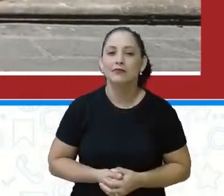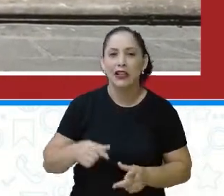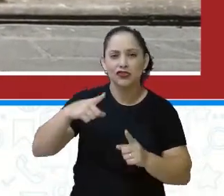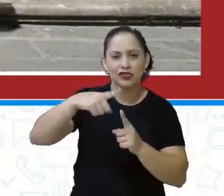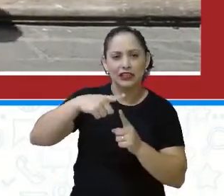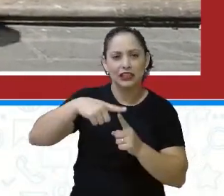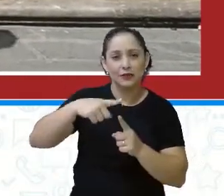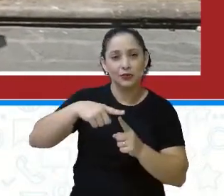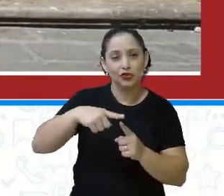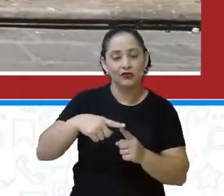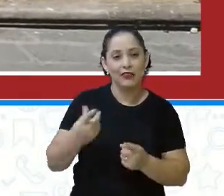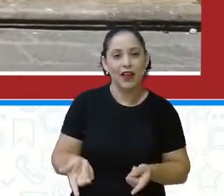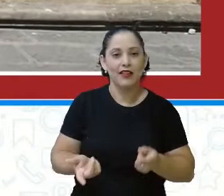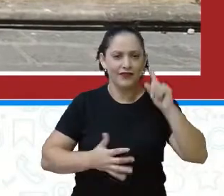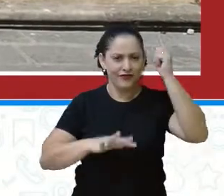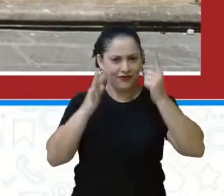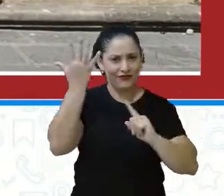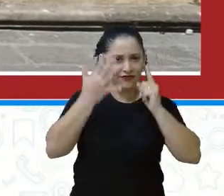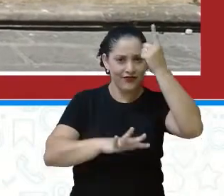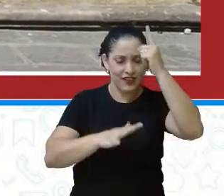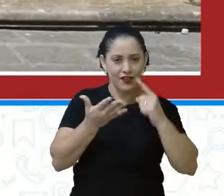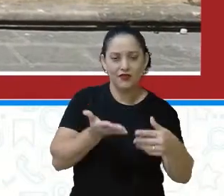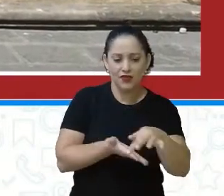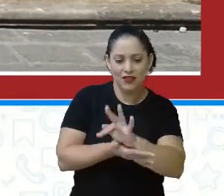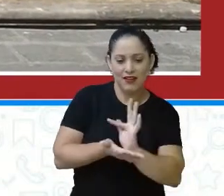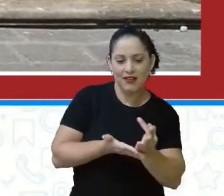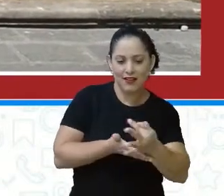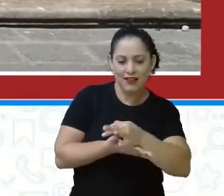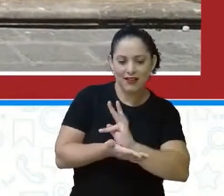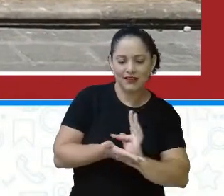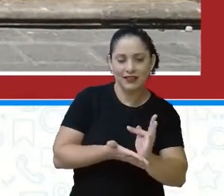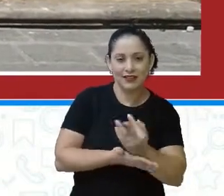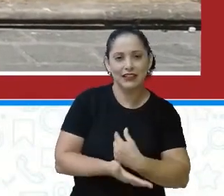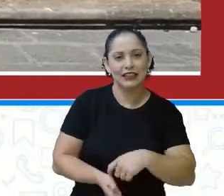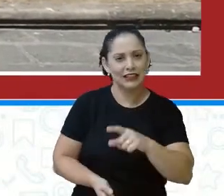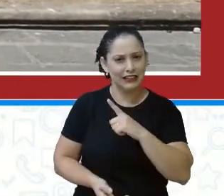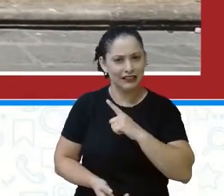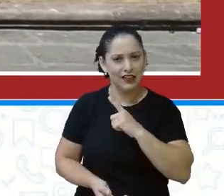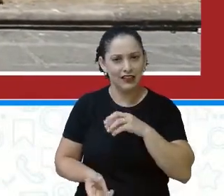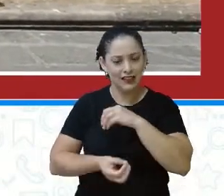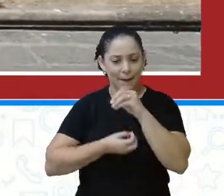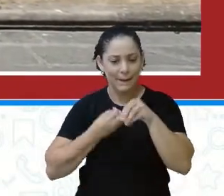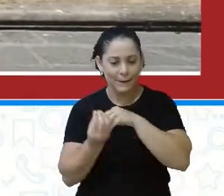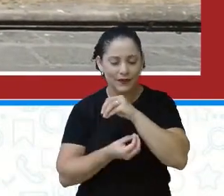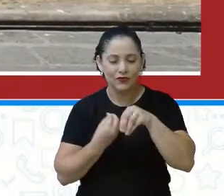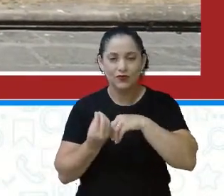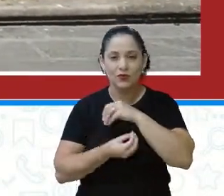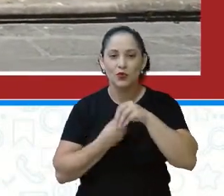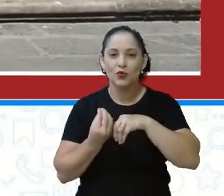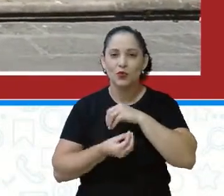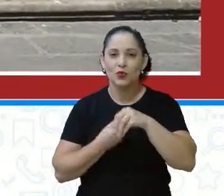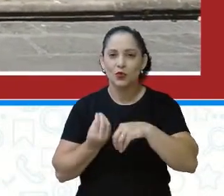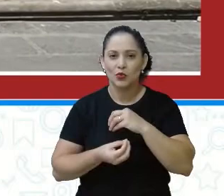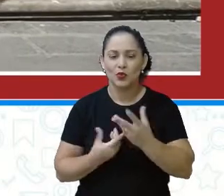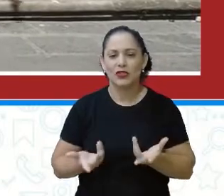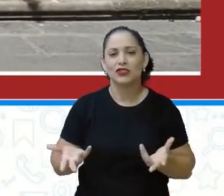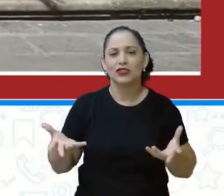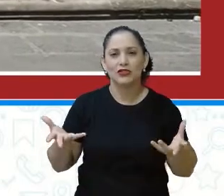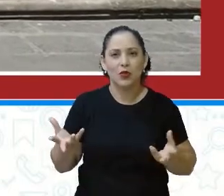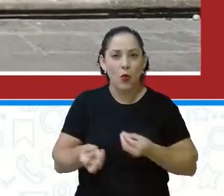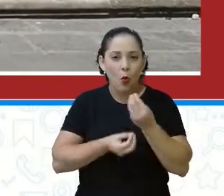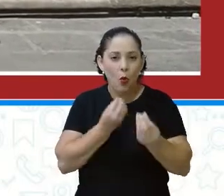tipos de frevos que nós temos, né? Essa dança, que ela aí foi uma mistura, né, dos militares, como